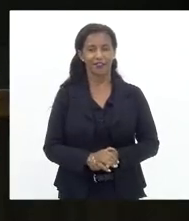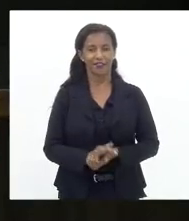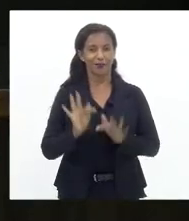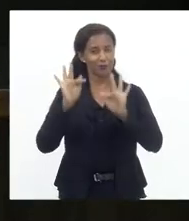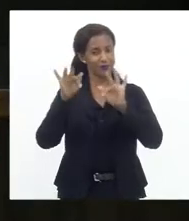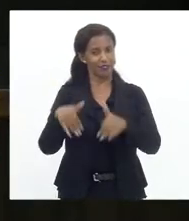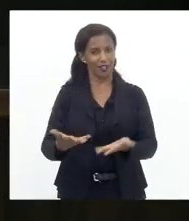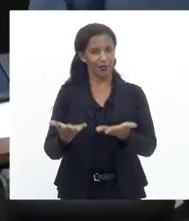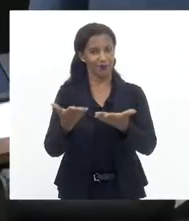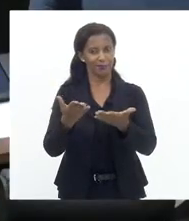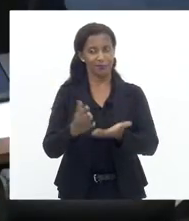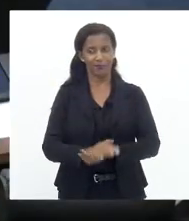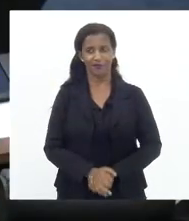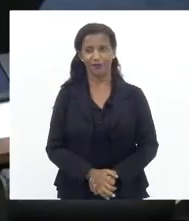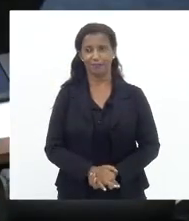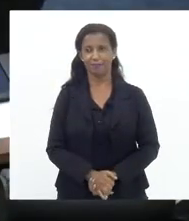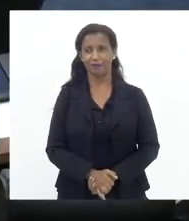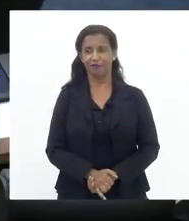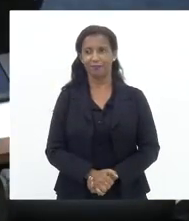expediente final